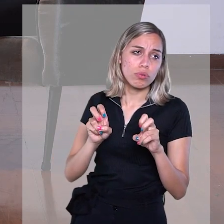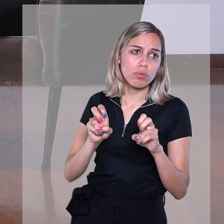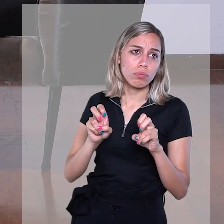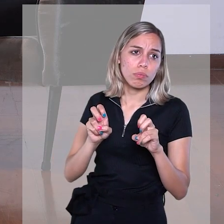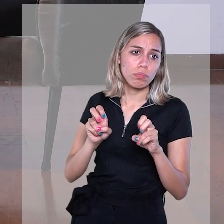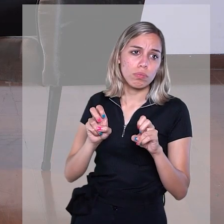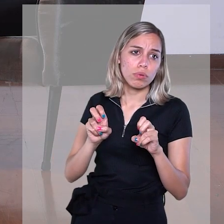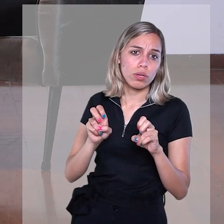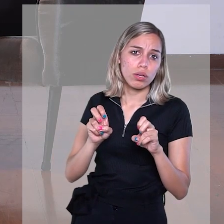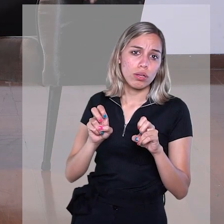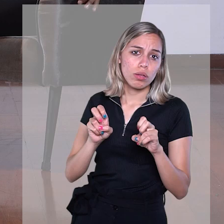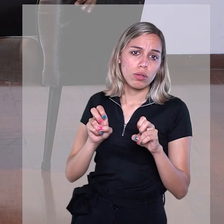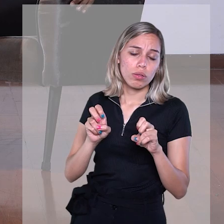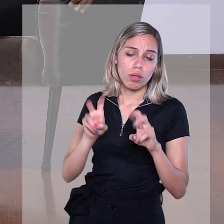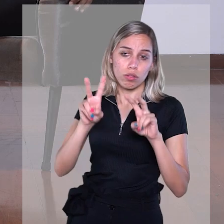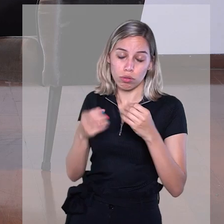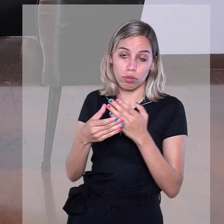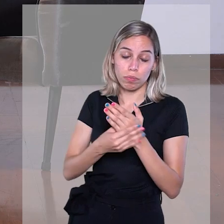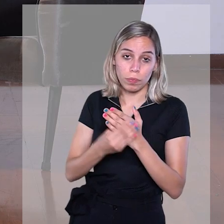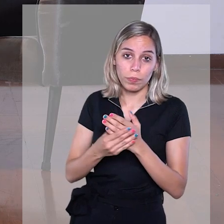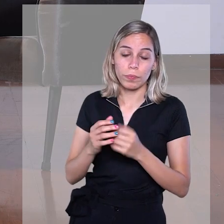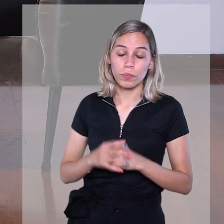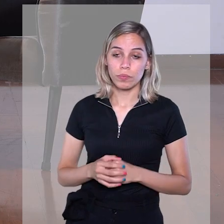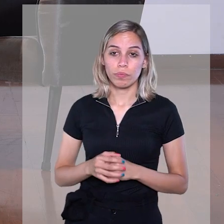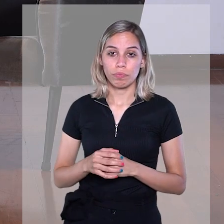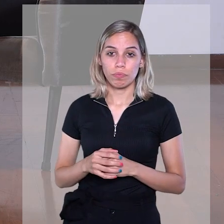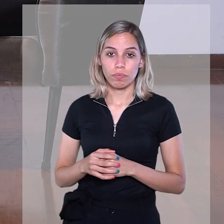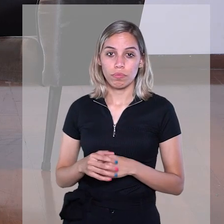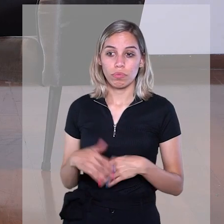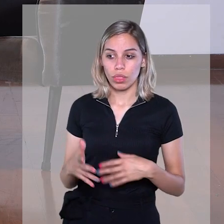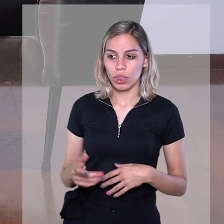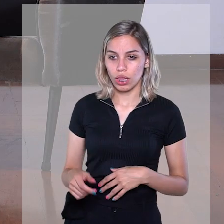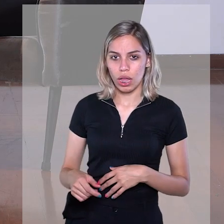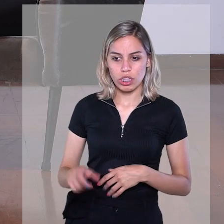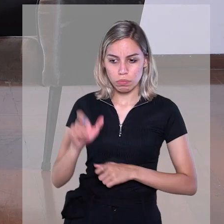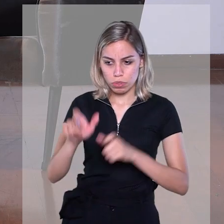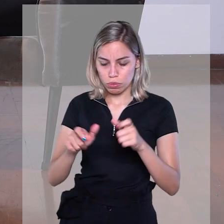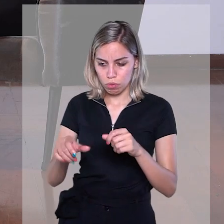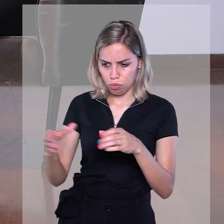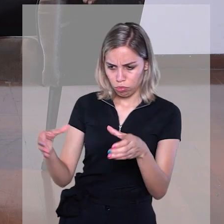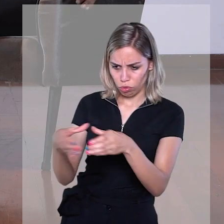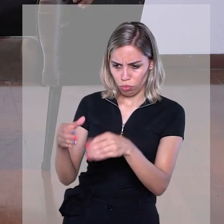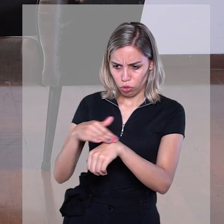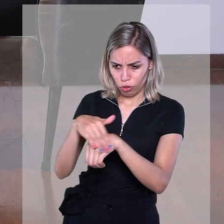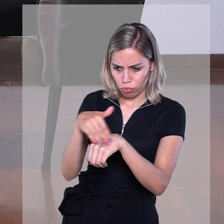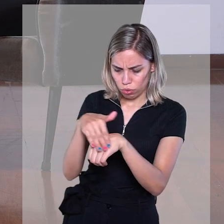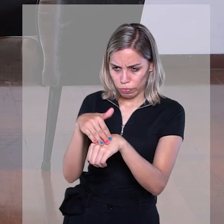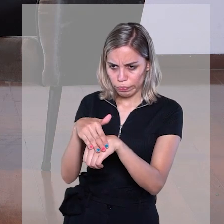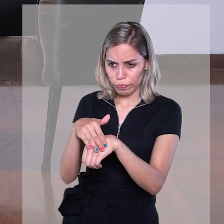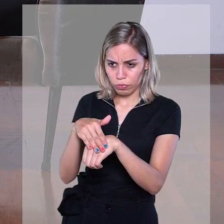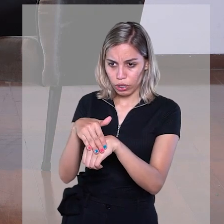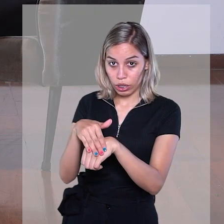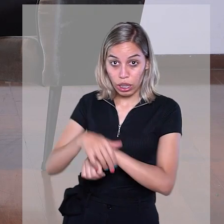dessa questão que estava em aberto. Eu fui o primeiro a ser procurado, das pessoas todas que foram tituladas